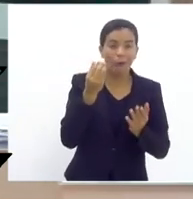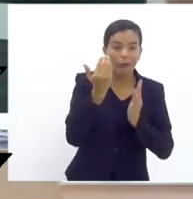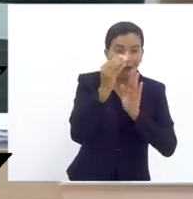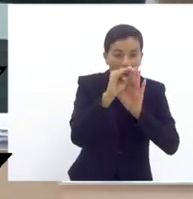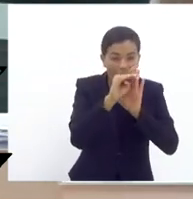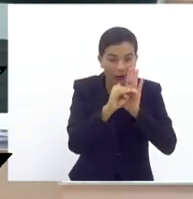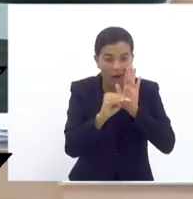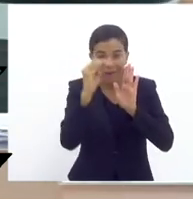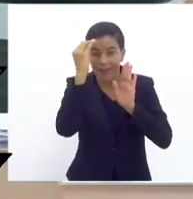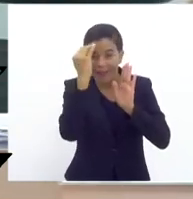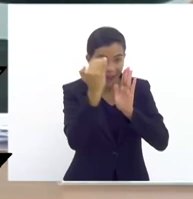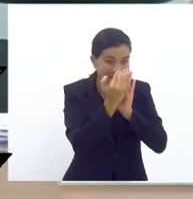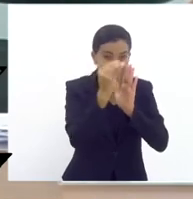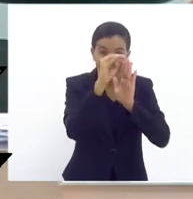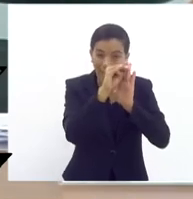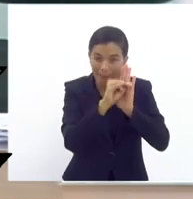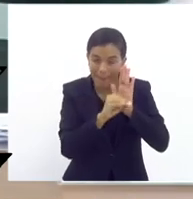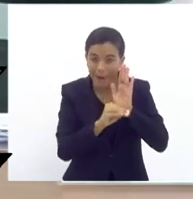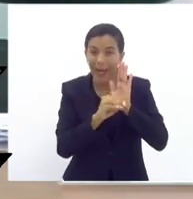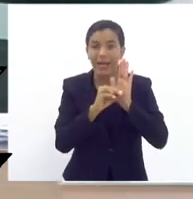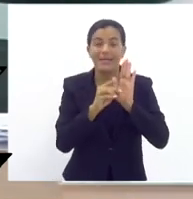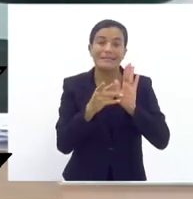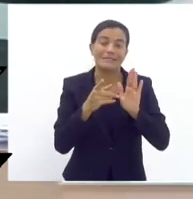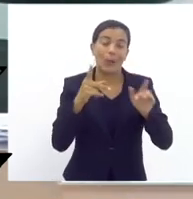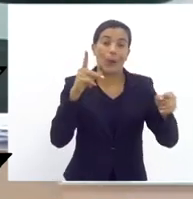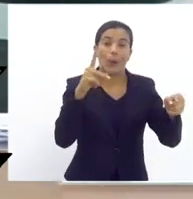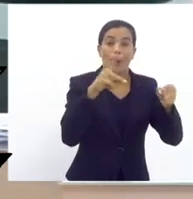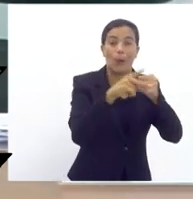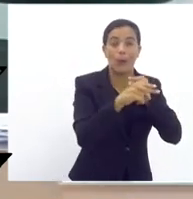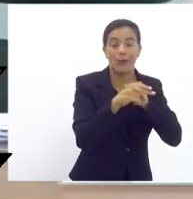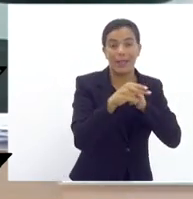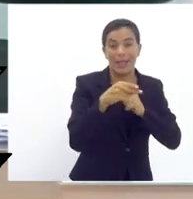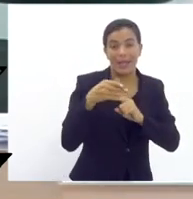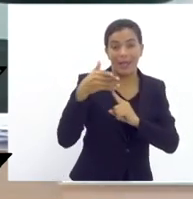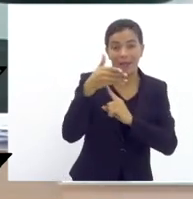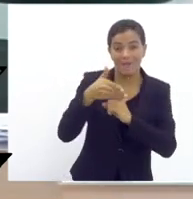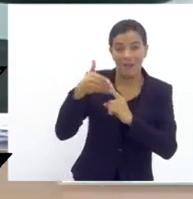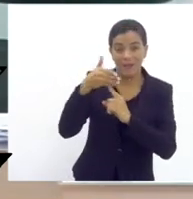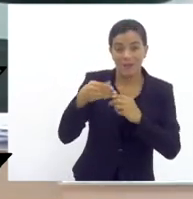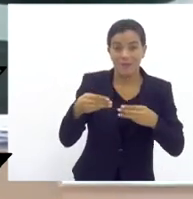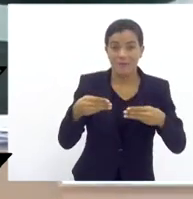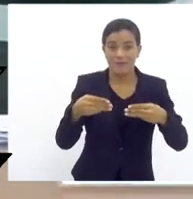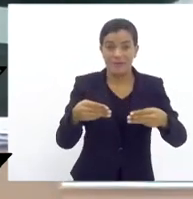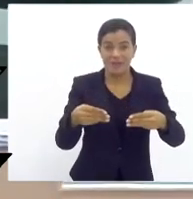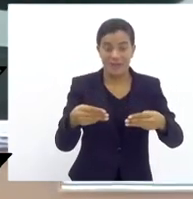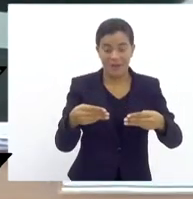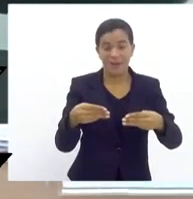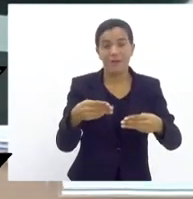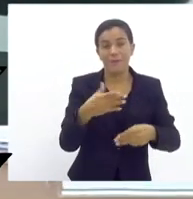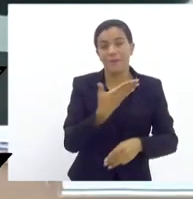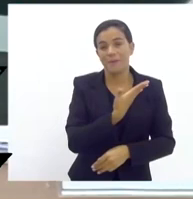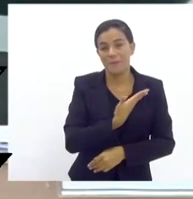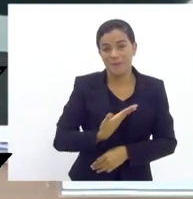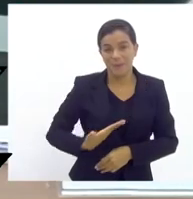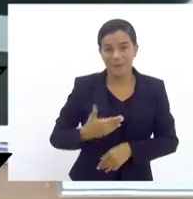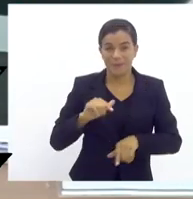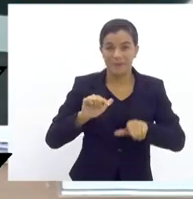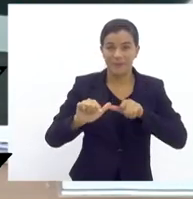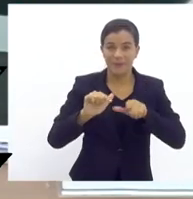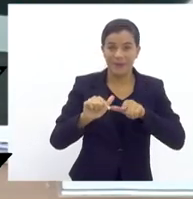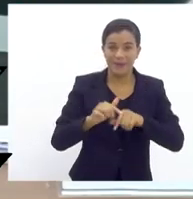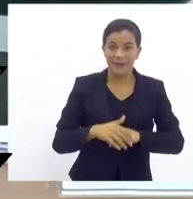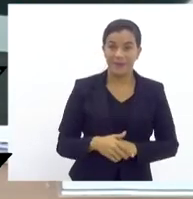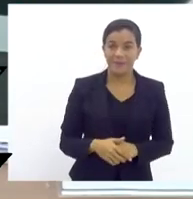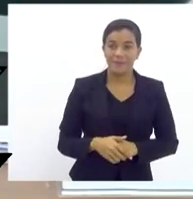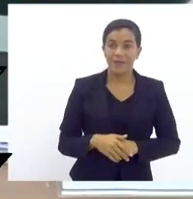ordem aqui da audiência pública eu acabei cortando uma parte da fala do Ministério Público do Trabalho que tava trazendo a